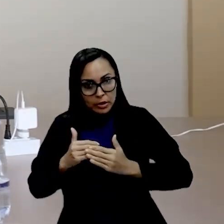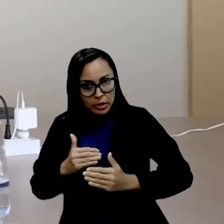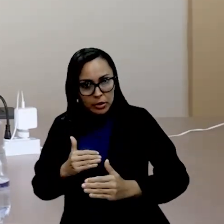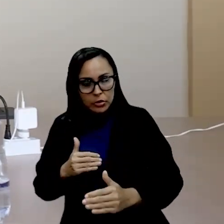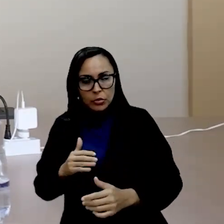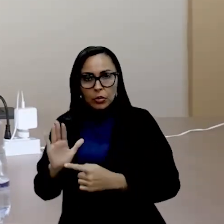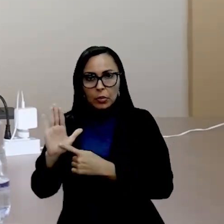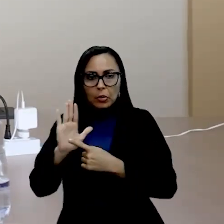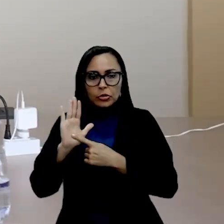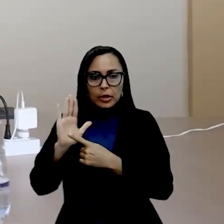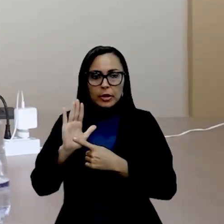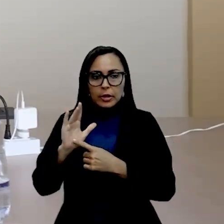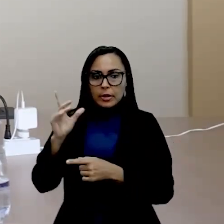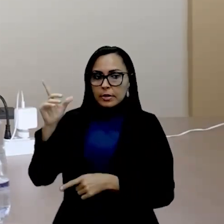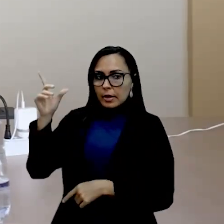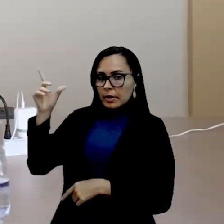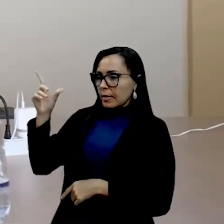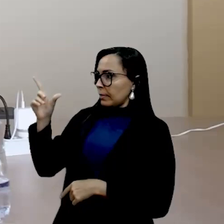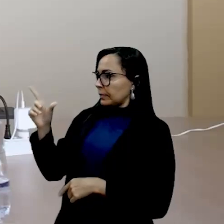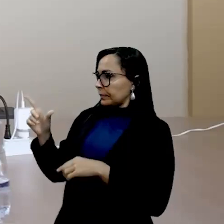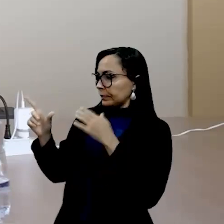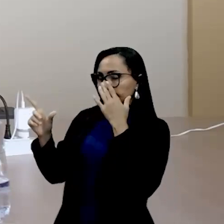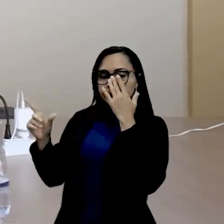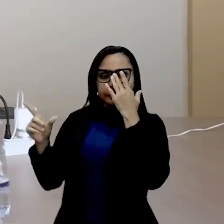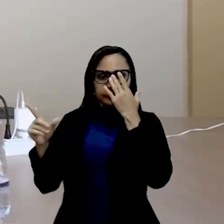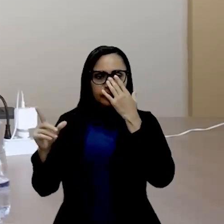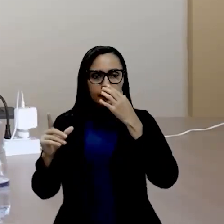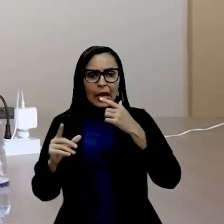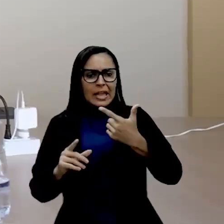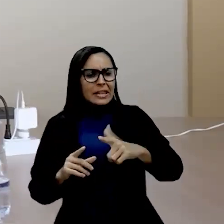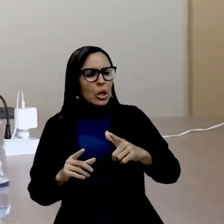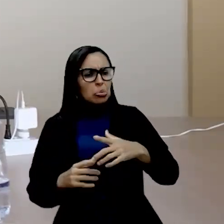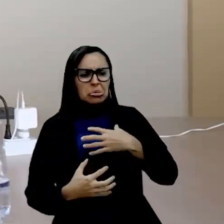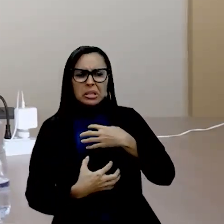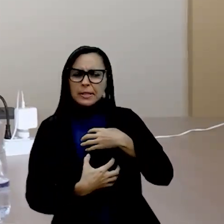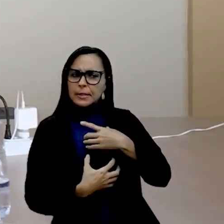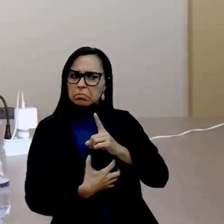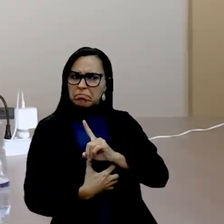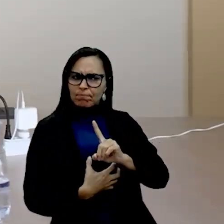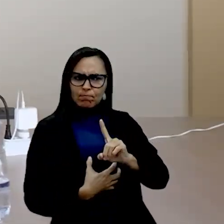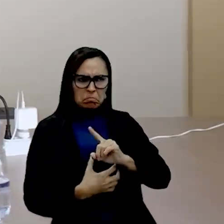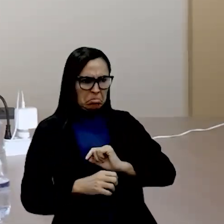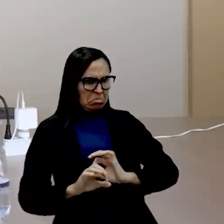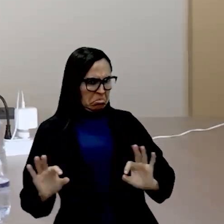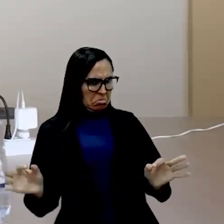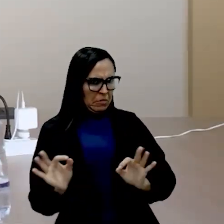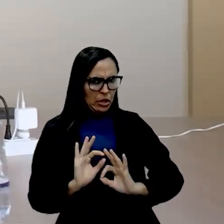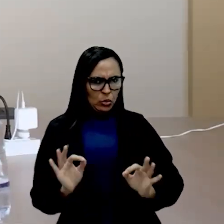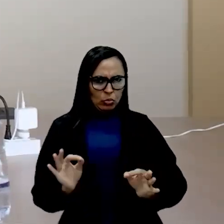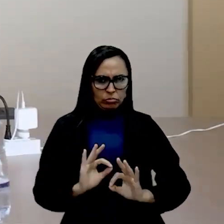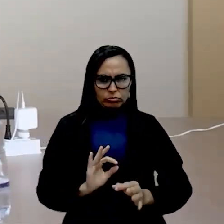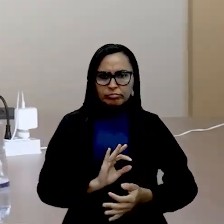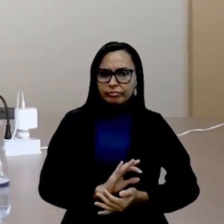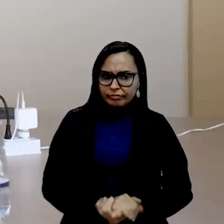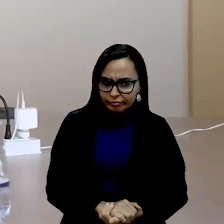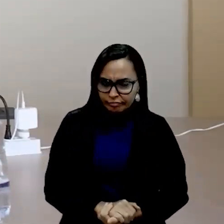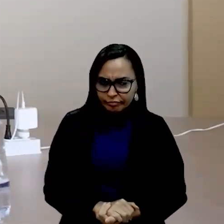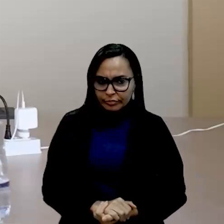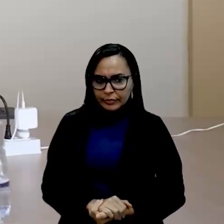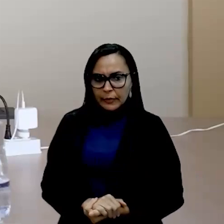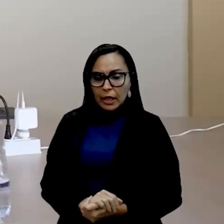aqui, eles não têm sintomas. Então, geralmente, o câncer de próstata, que é a outra doença que vamos se referindo